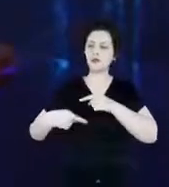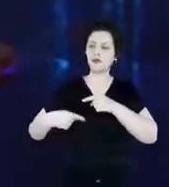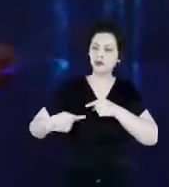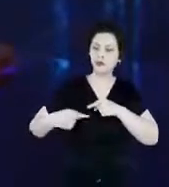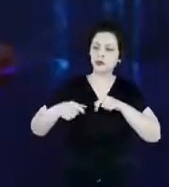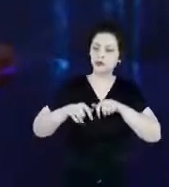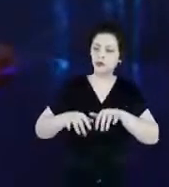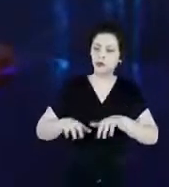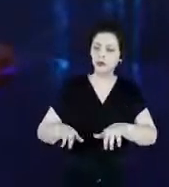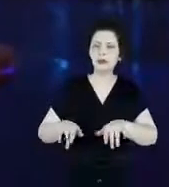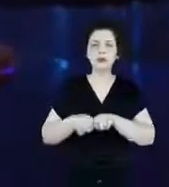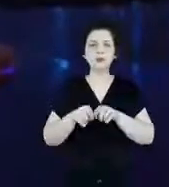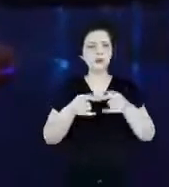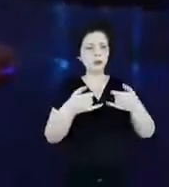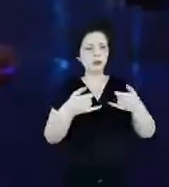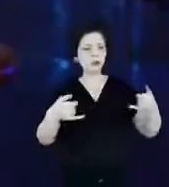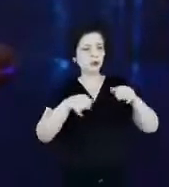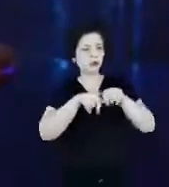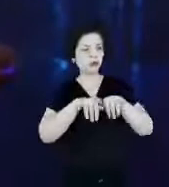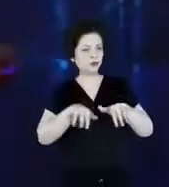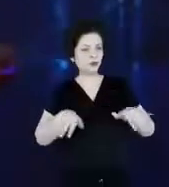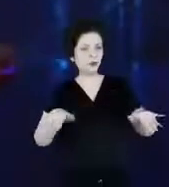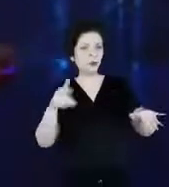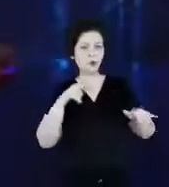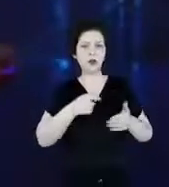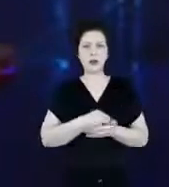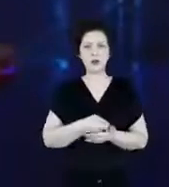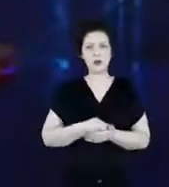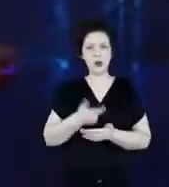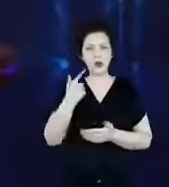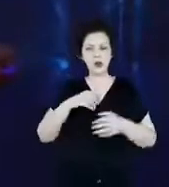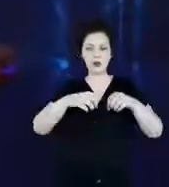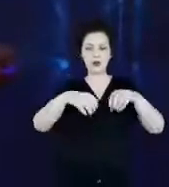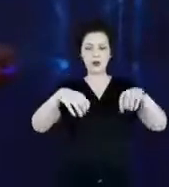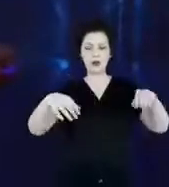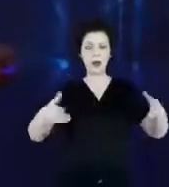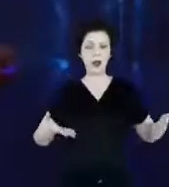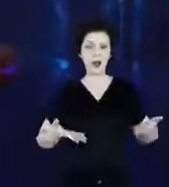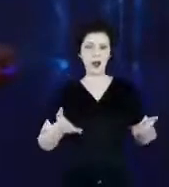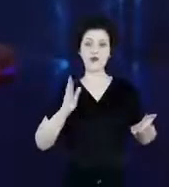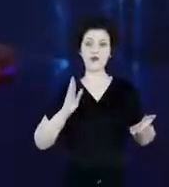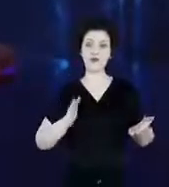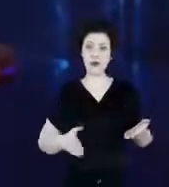energia, que garantiu o abastecimento, inclusive agora já nesse